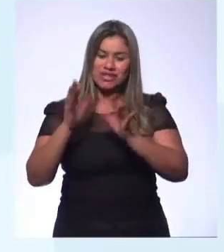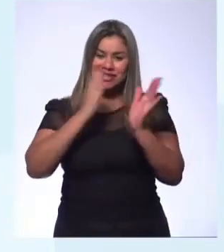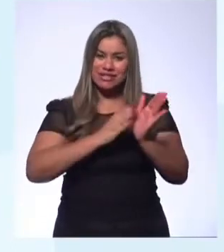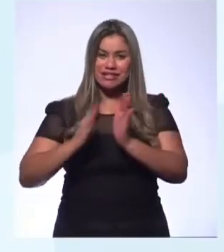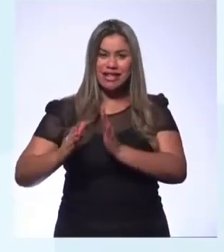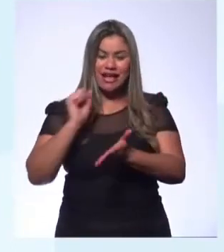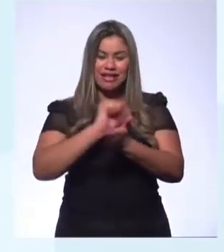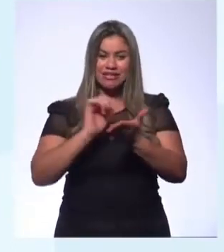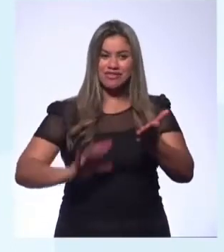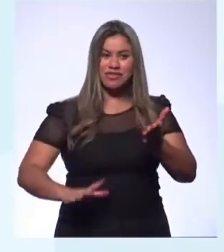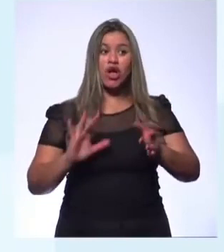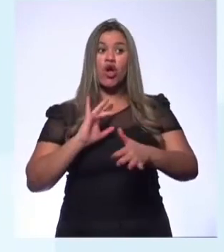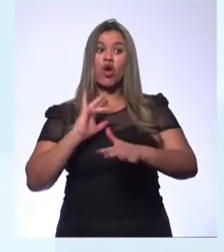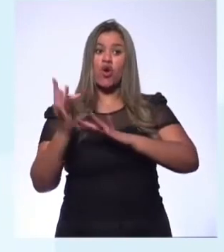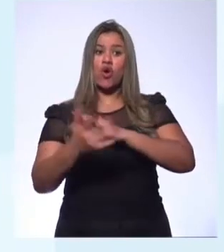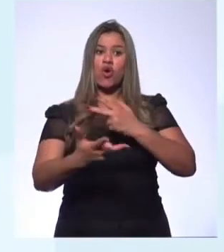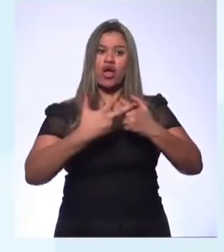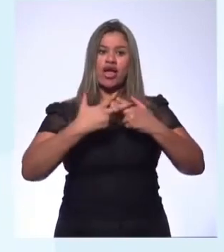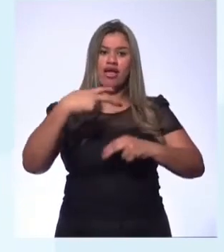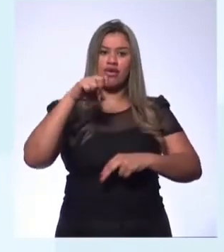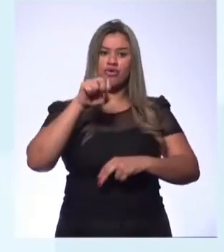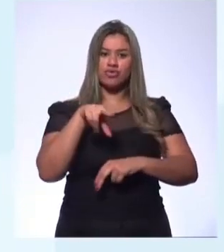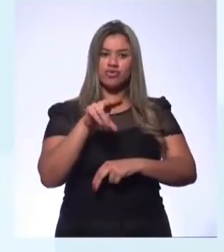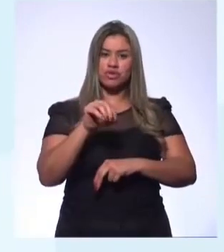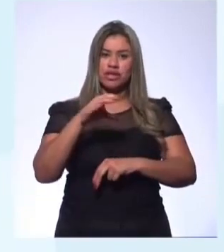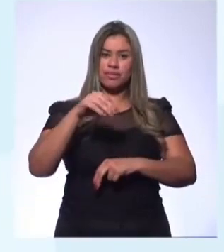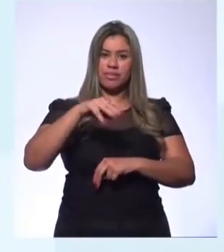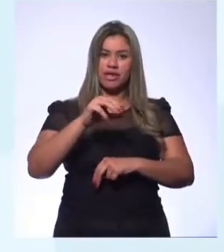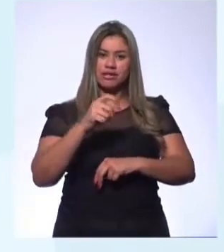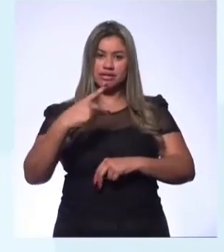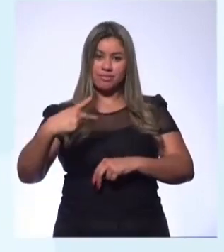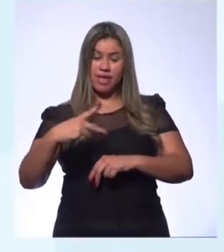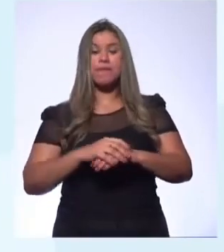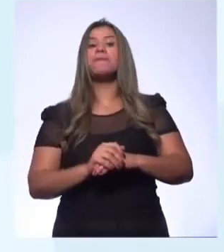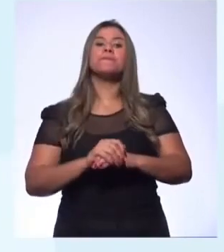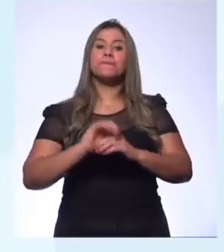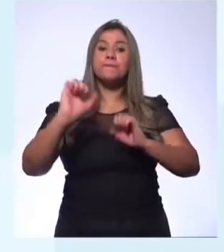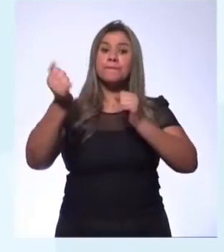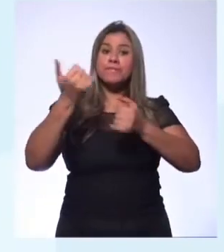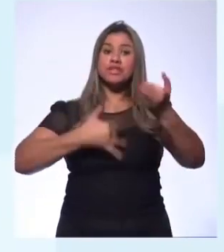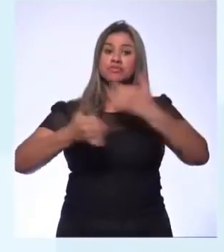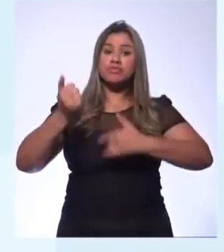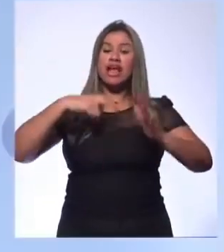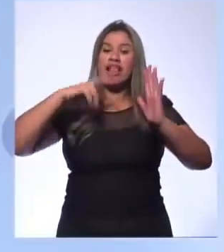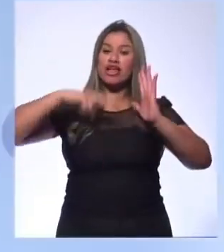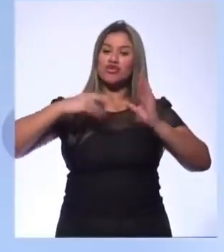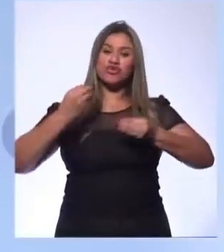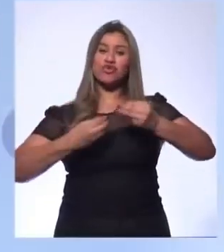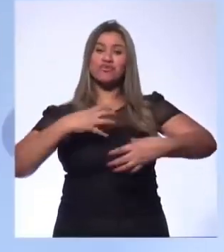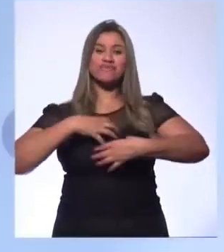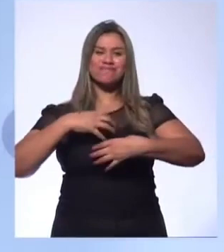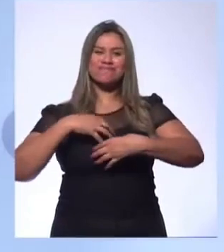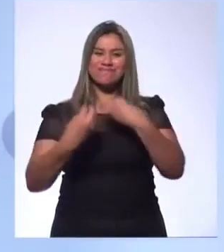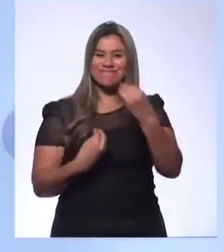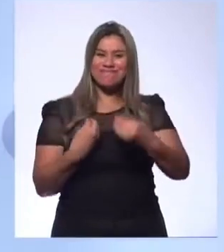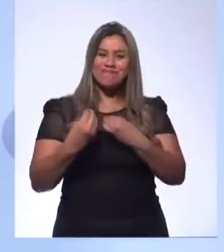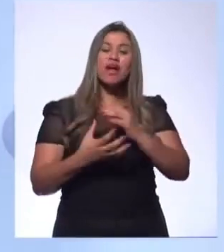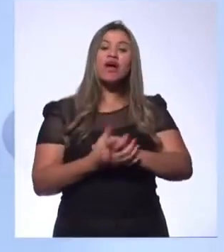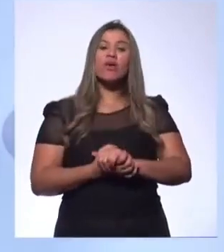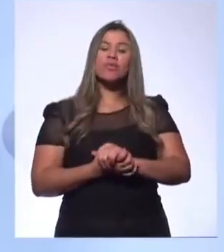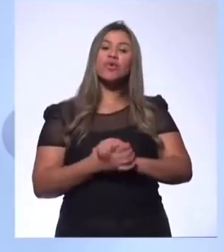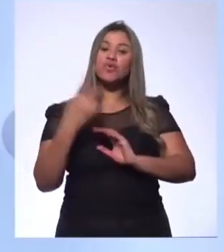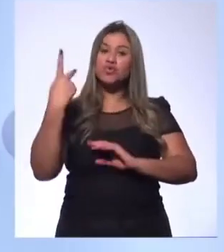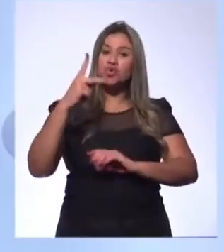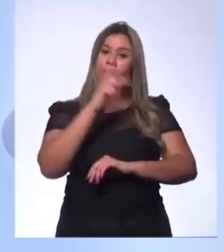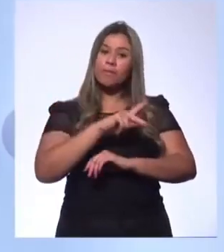atividades. Compartilhe tudo com a hashtag #EuNoCMSP. Conte para nós como foi também a leitura dramática sua e dos seus alunos